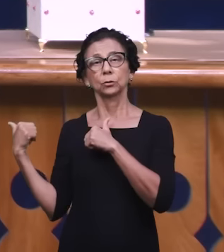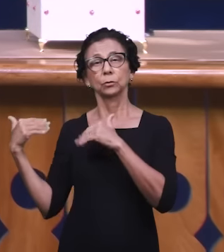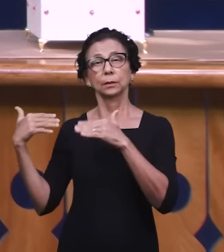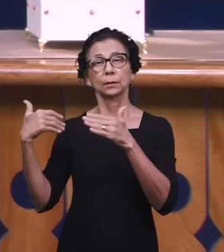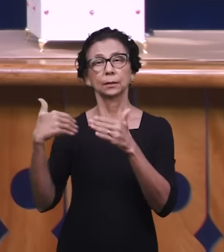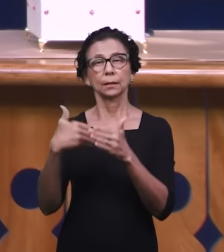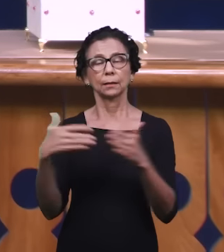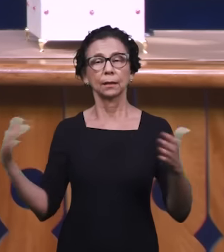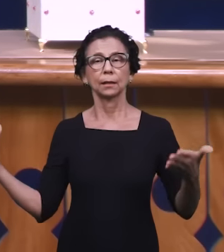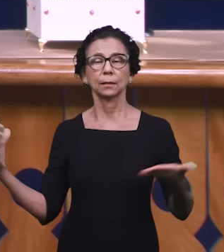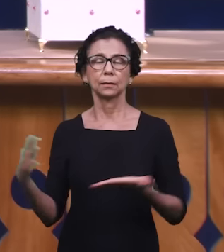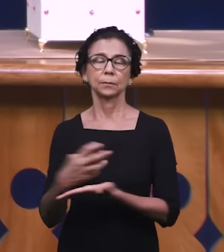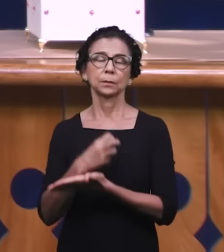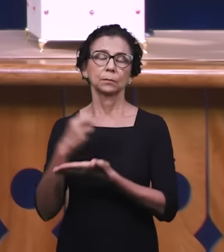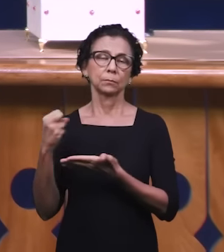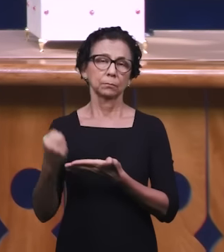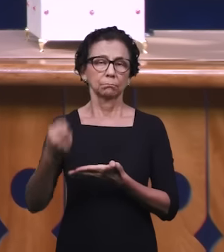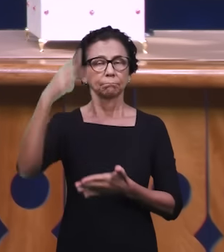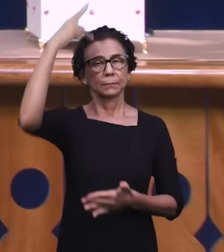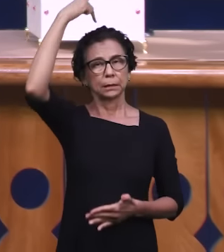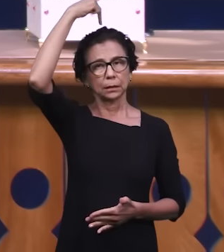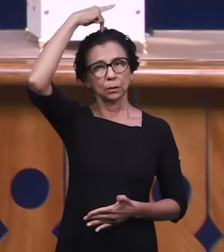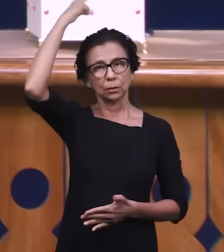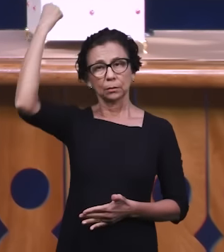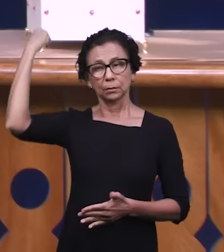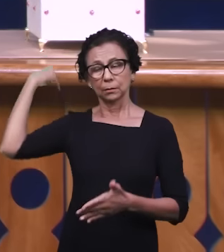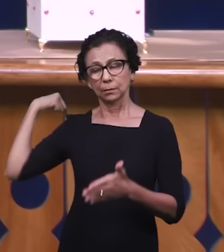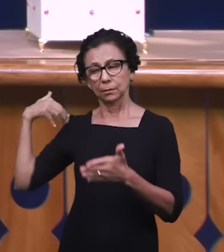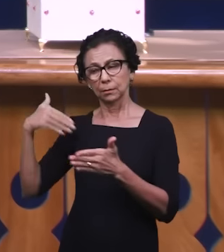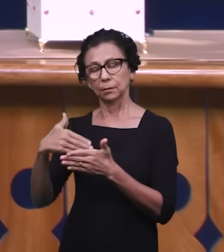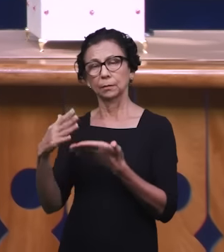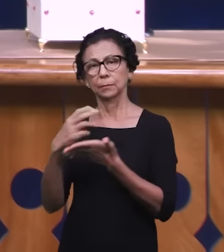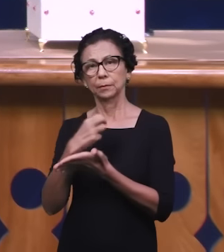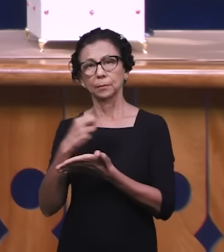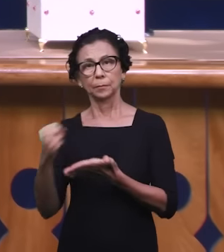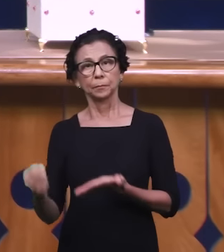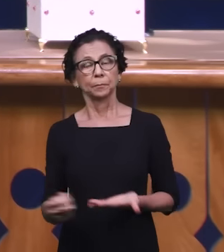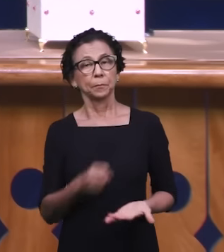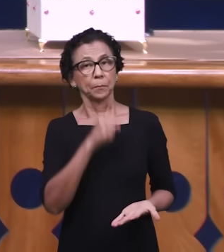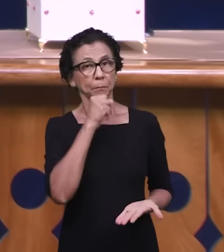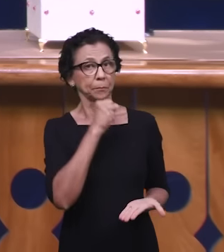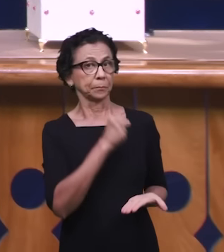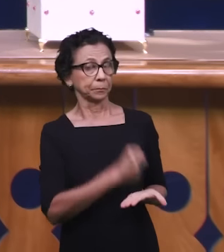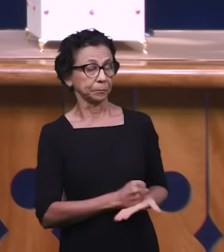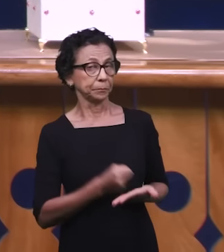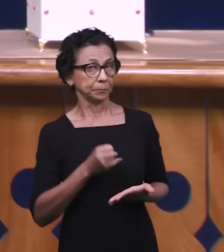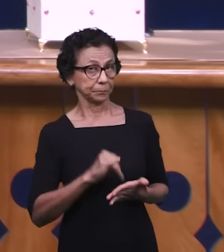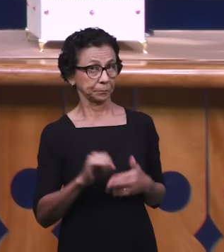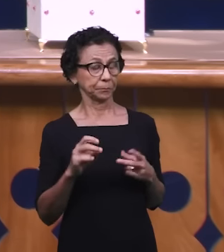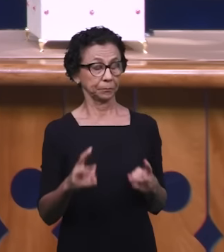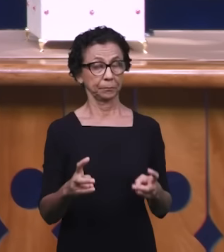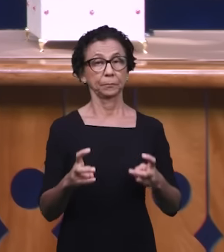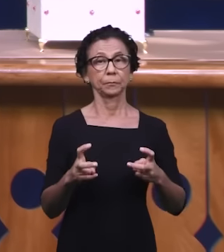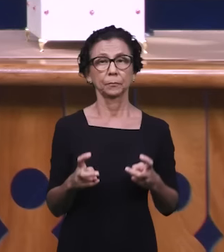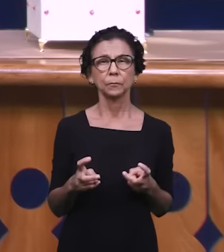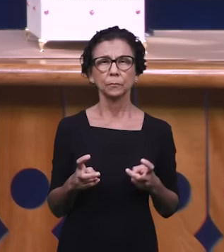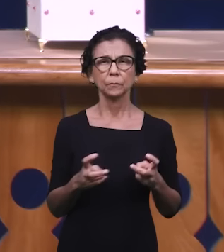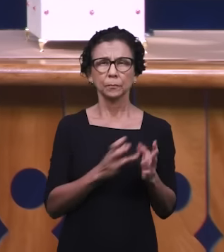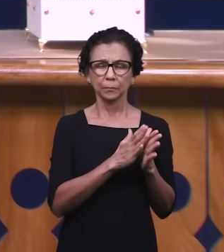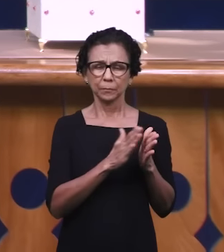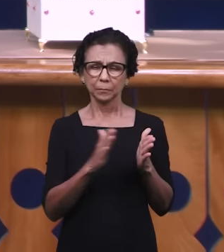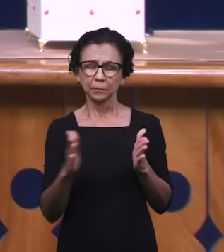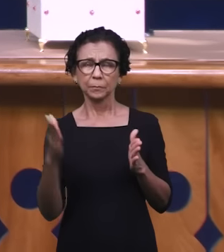desde o Pentecostes até o arrebatamento. Então, no Velho Testamento, se nós observarmos, as profecias todas